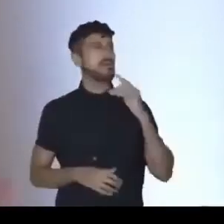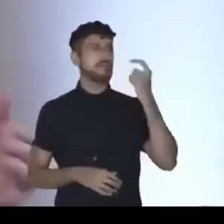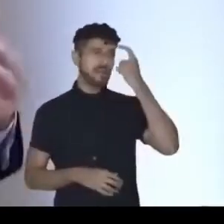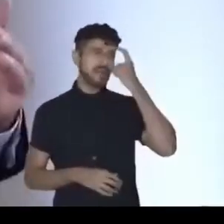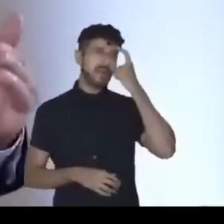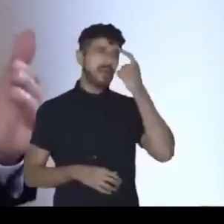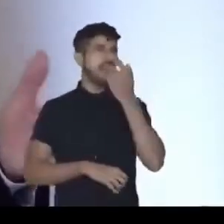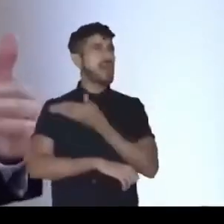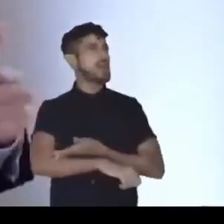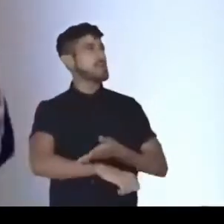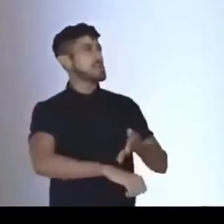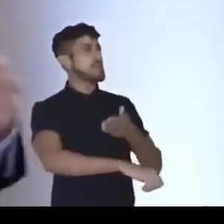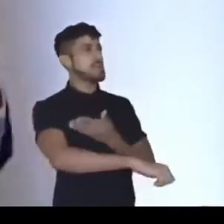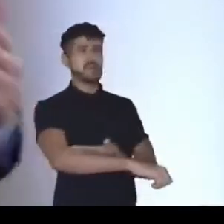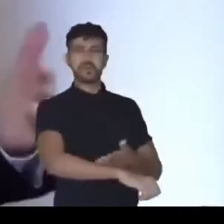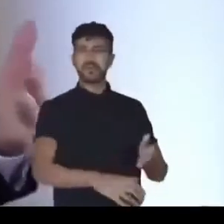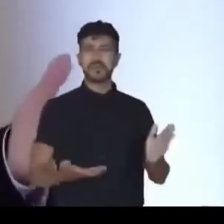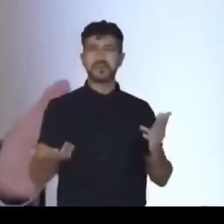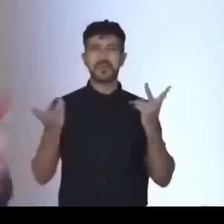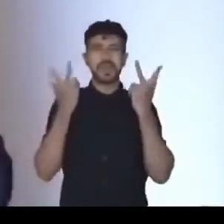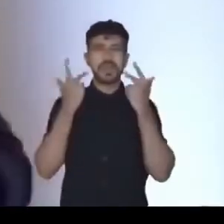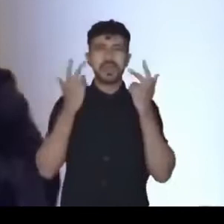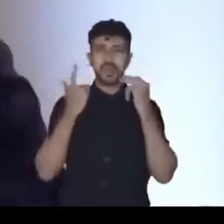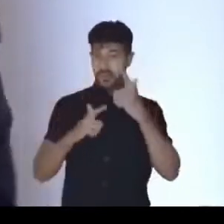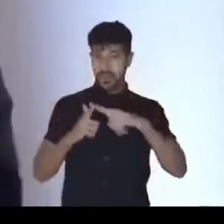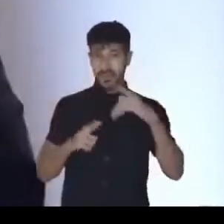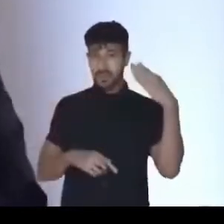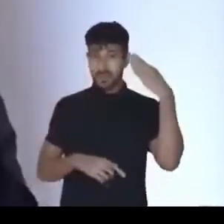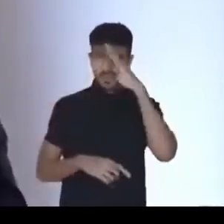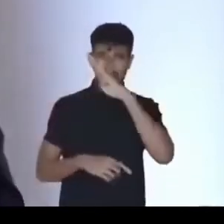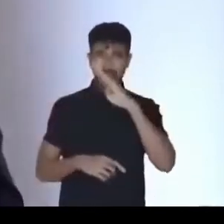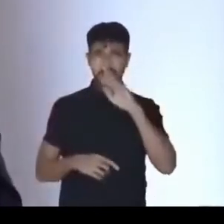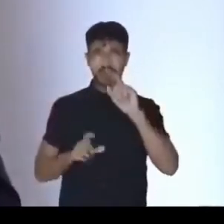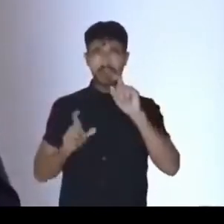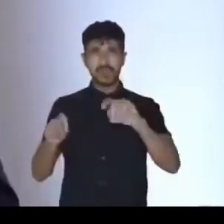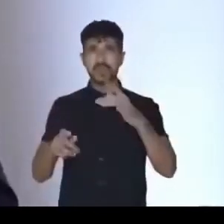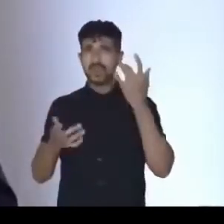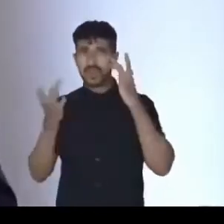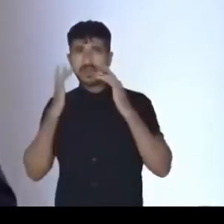Se o problema do Bolsonaro fosse não saber comer camarão, eu poderia ensiná-lo.